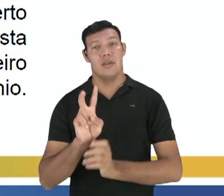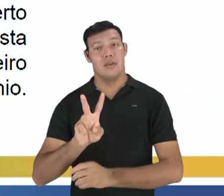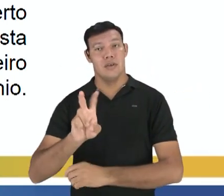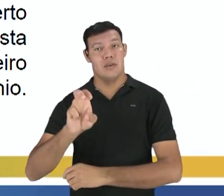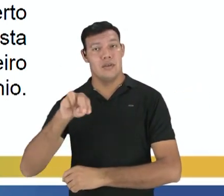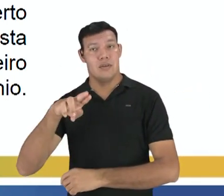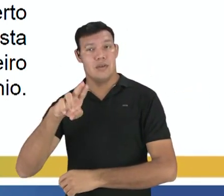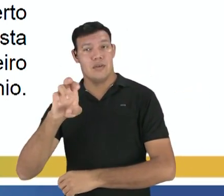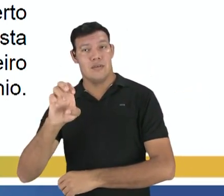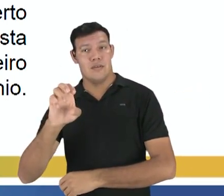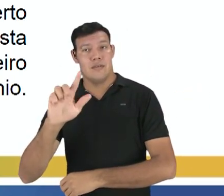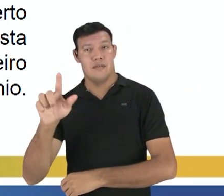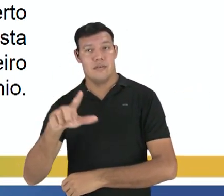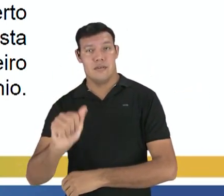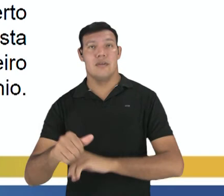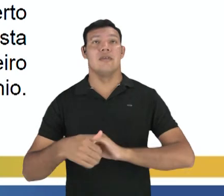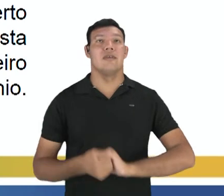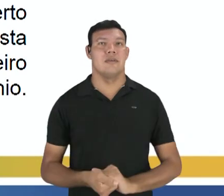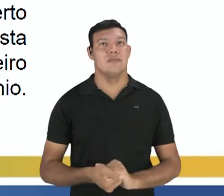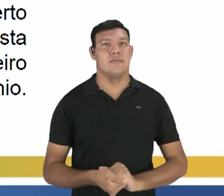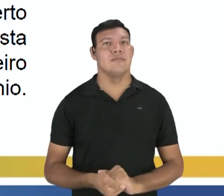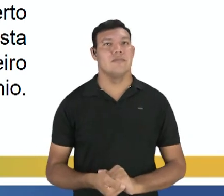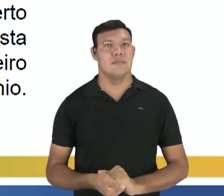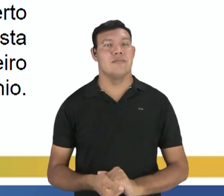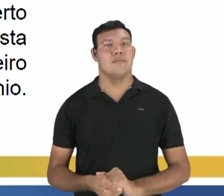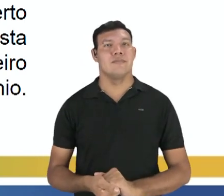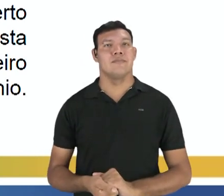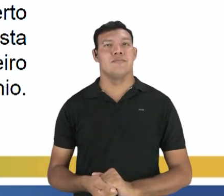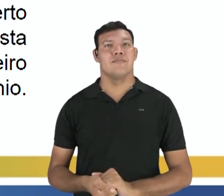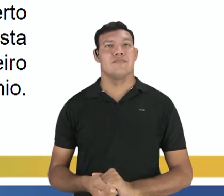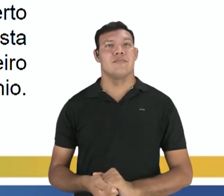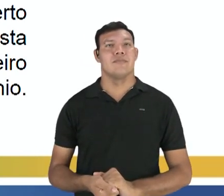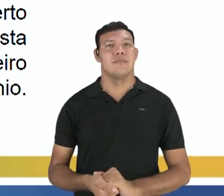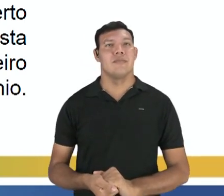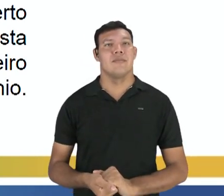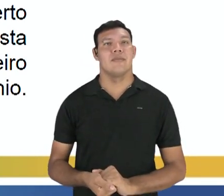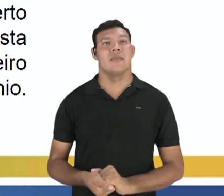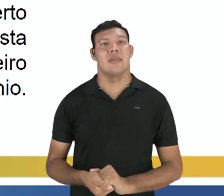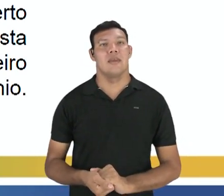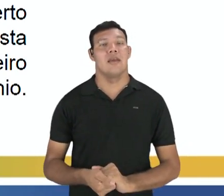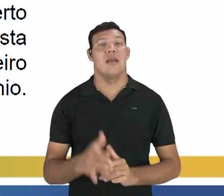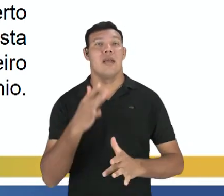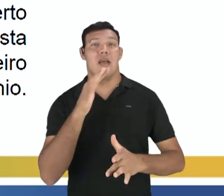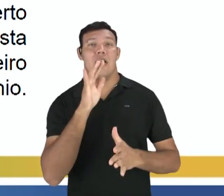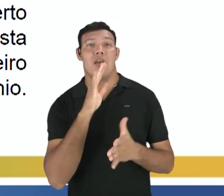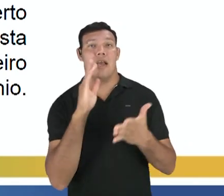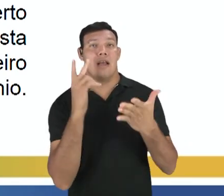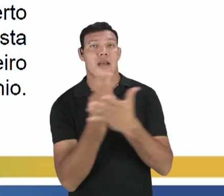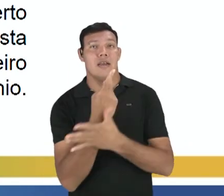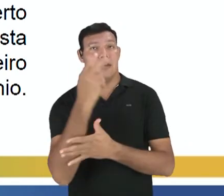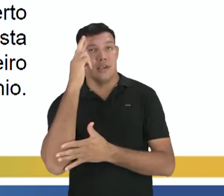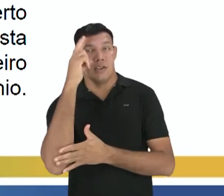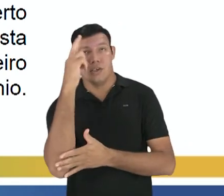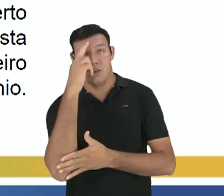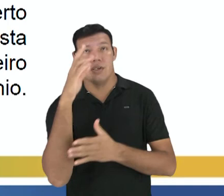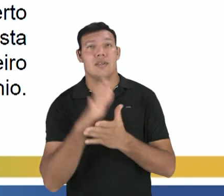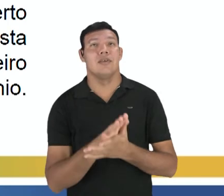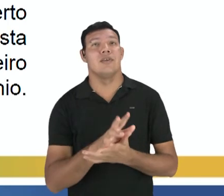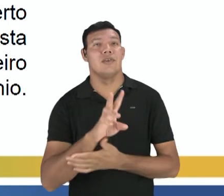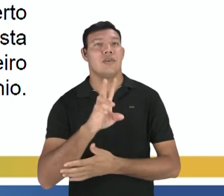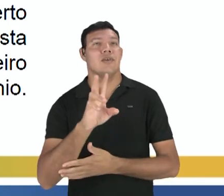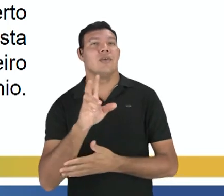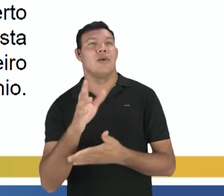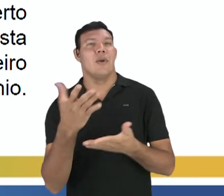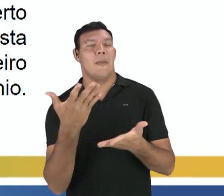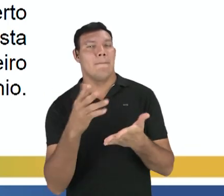por Michael Radford. A drama acontece na cidade de Veneza, onde Bassanio pede um empréstimo